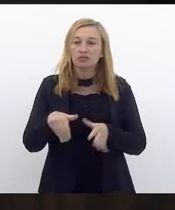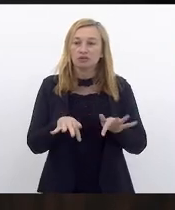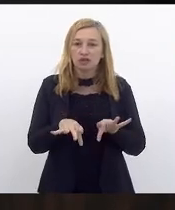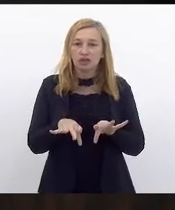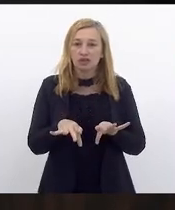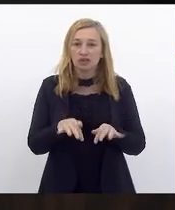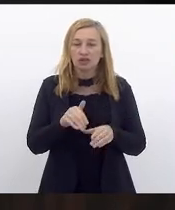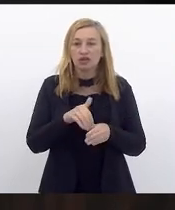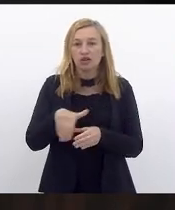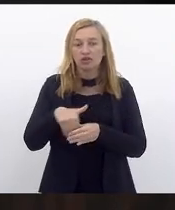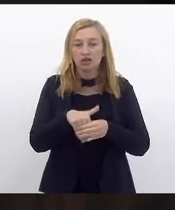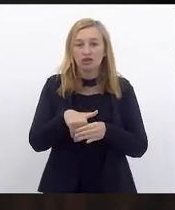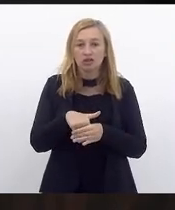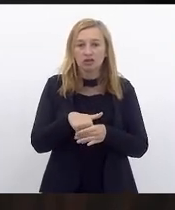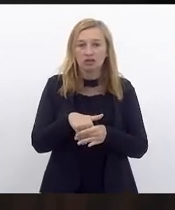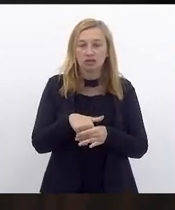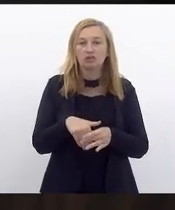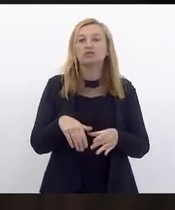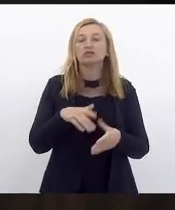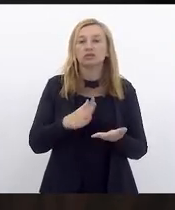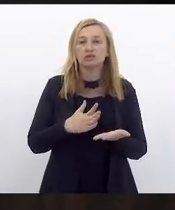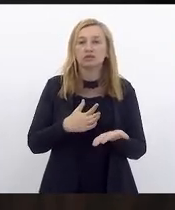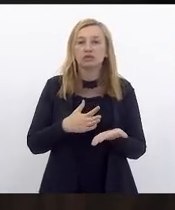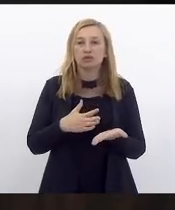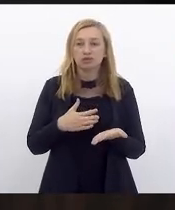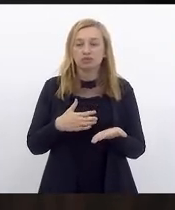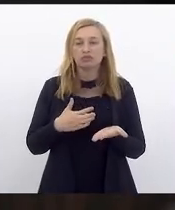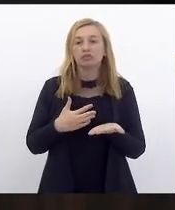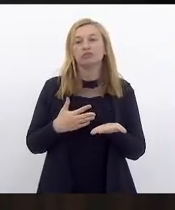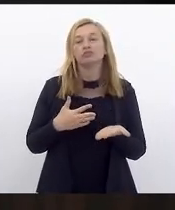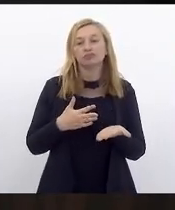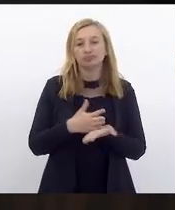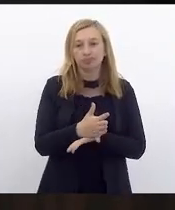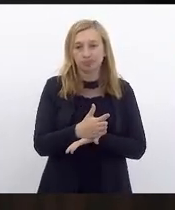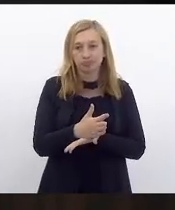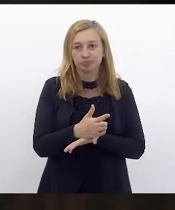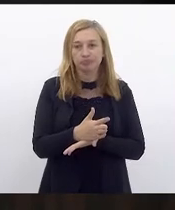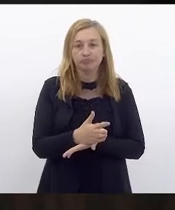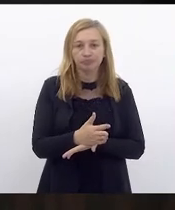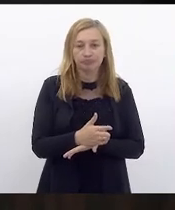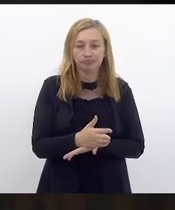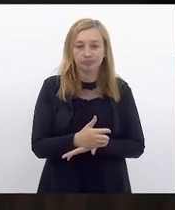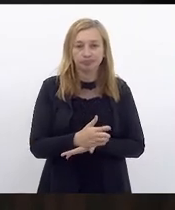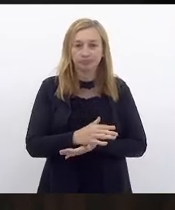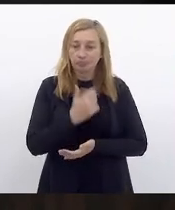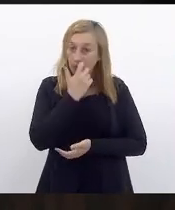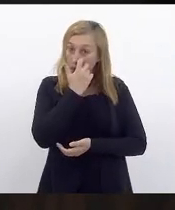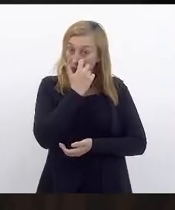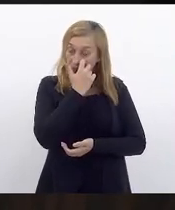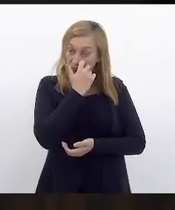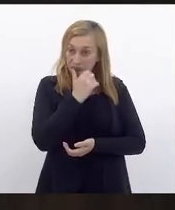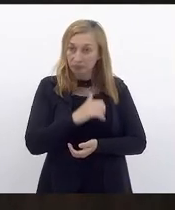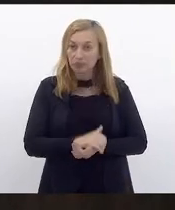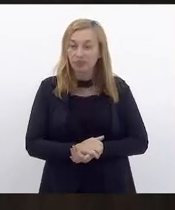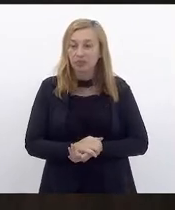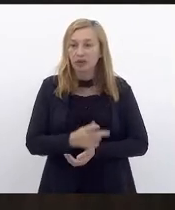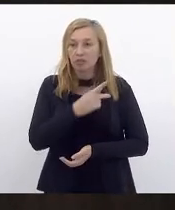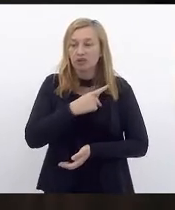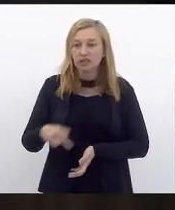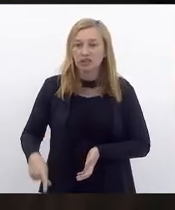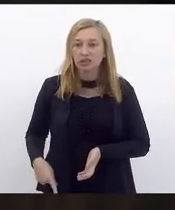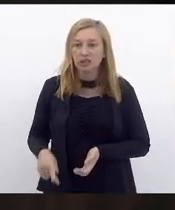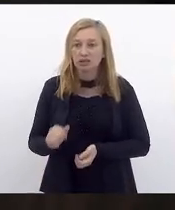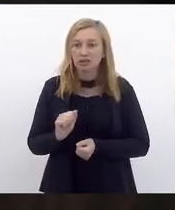a discussão, em votação. Os senhores que aprovam, permaneçam como estão. Aprovado. Vai a promulgação. Presidente,